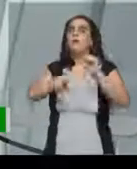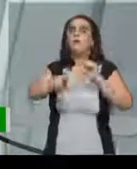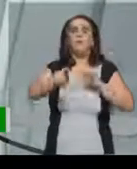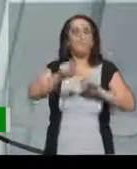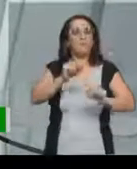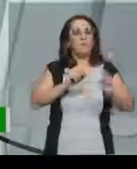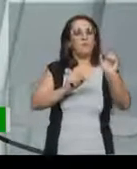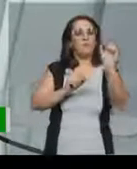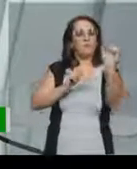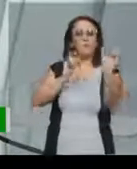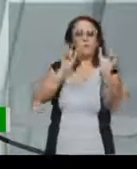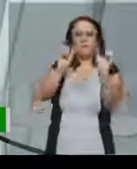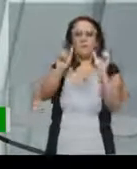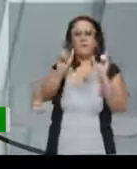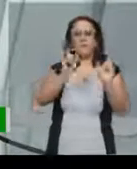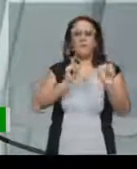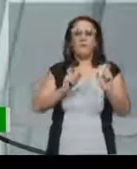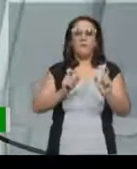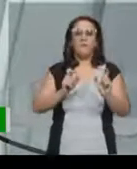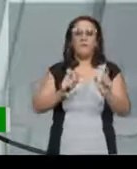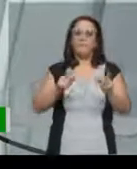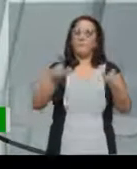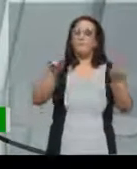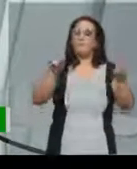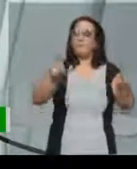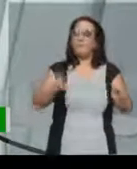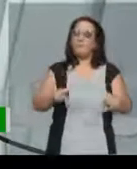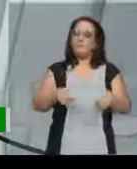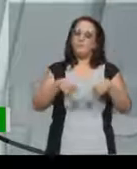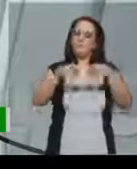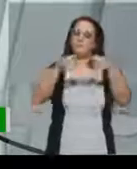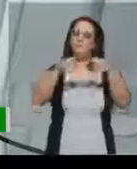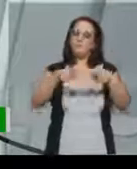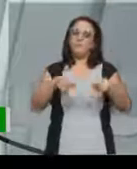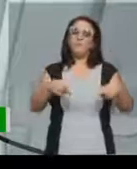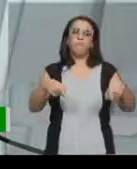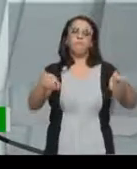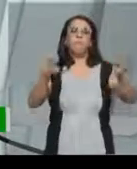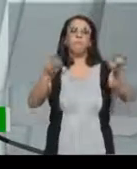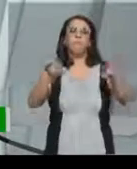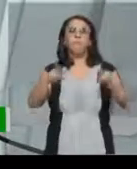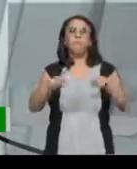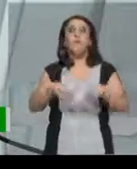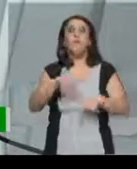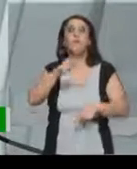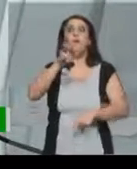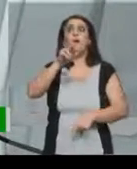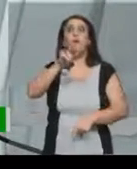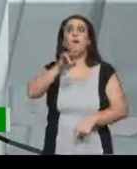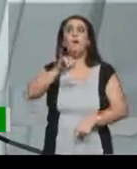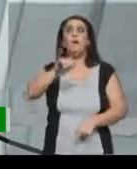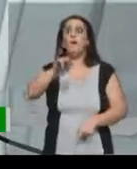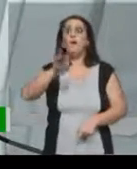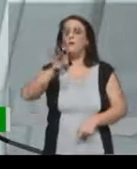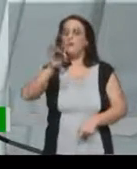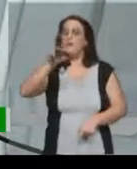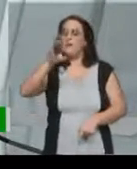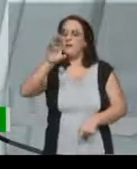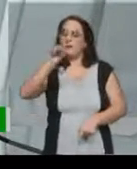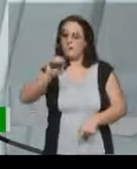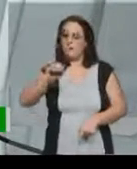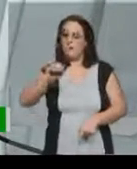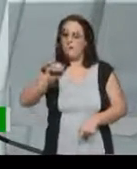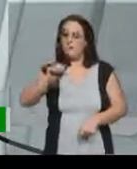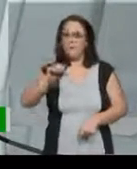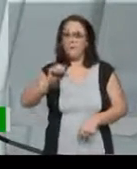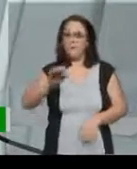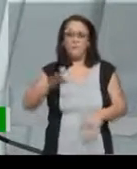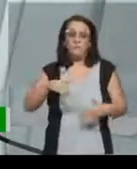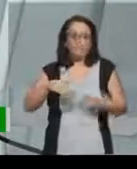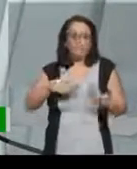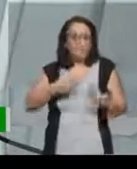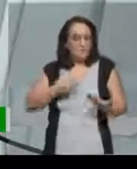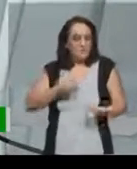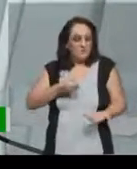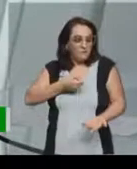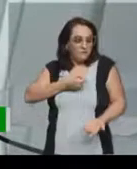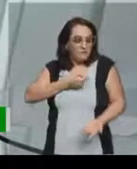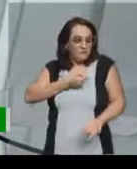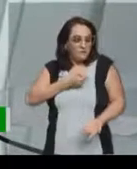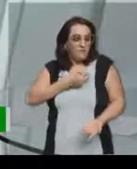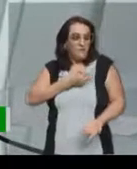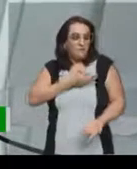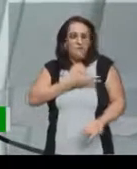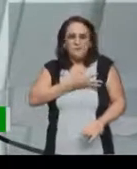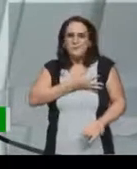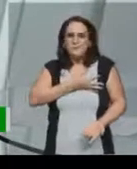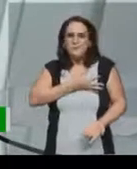a musicalidade, com o ritmo. Então o poema existe